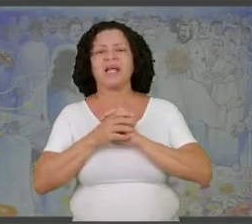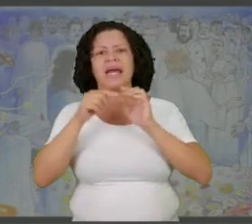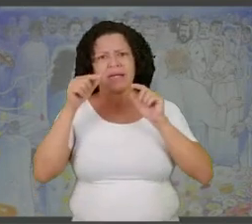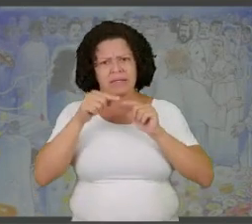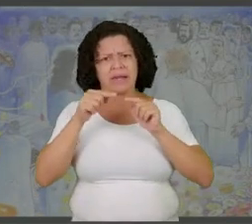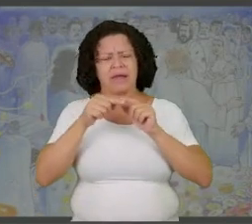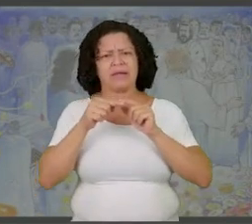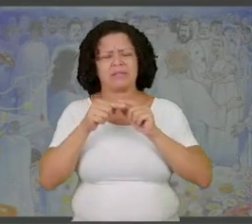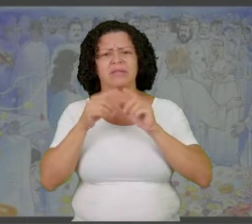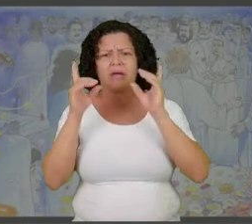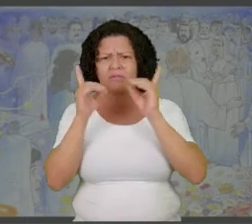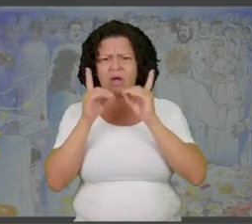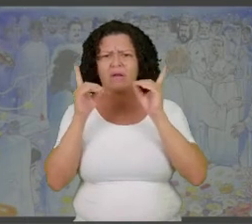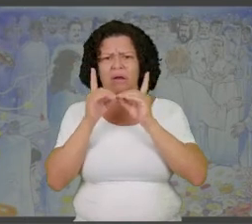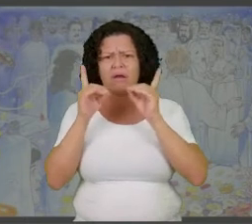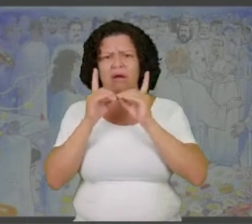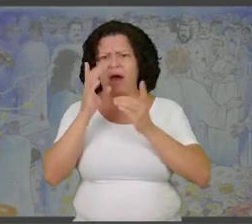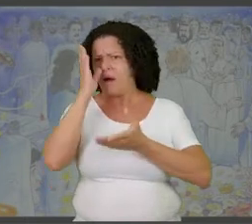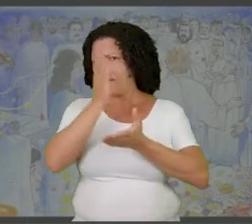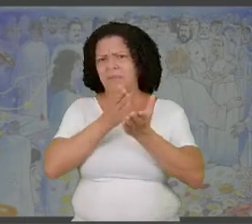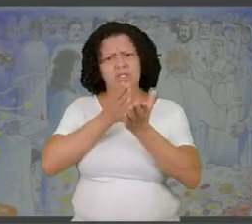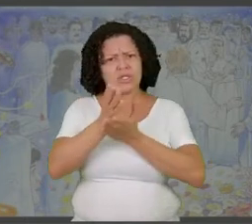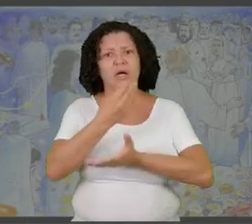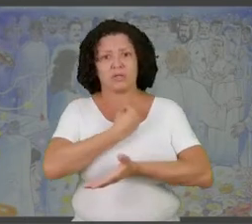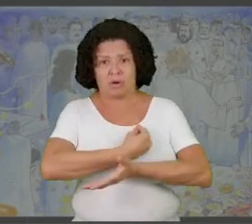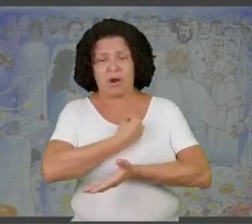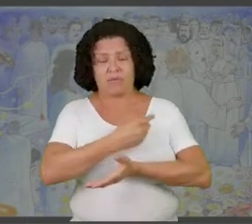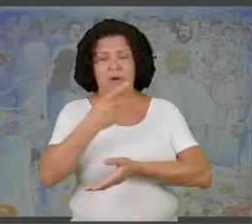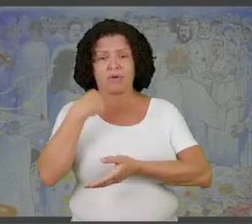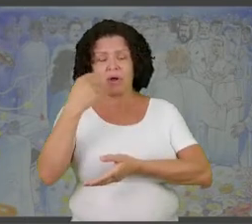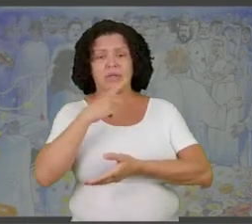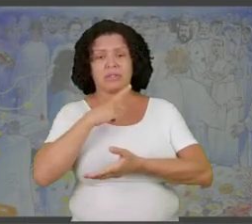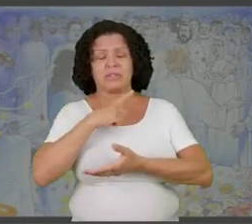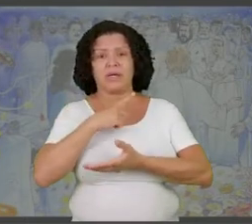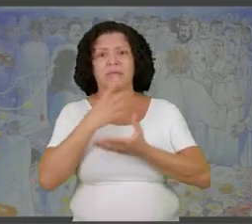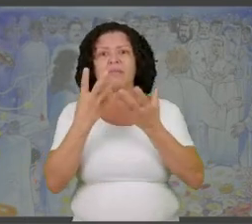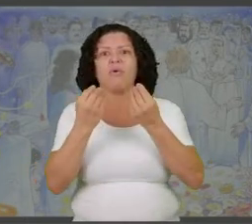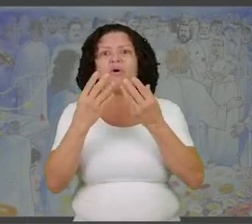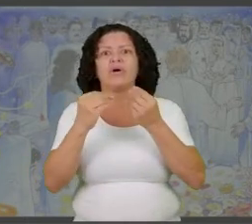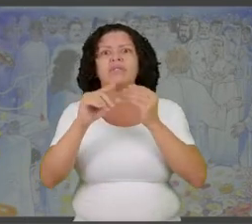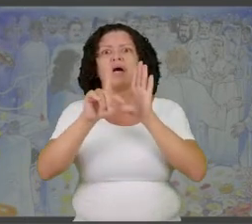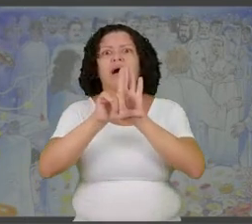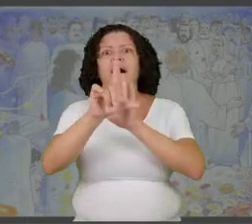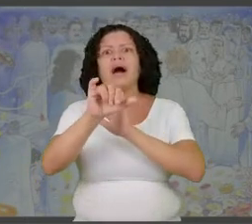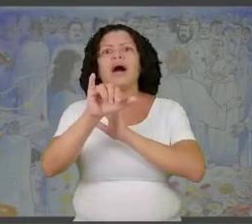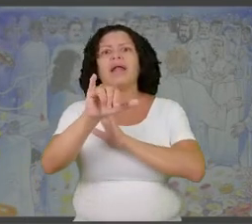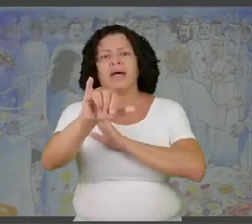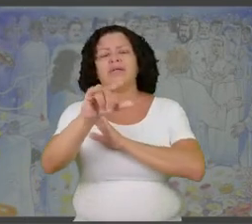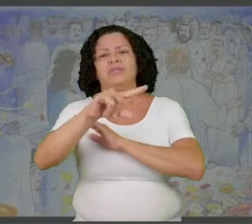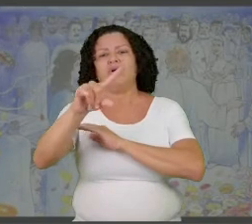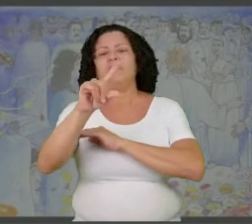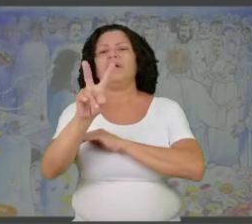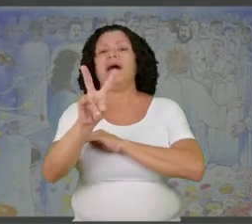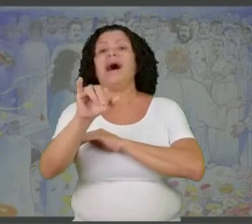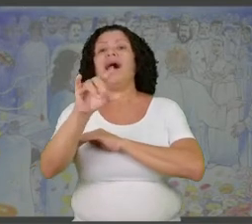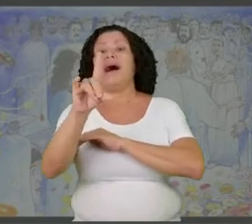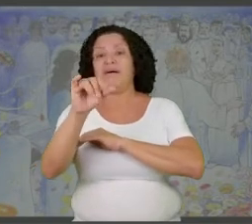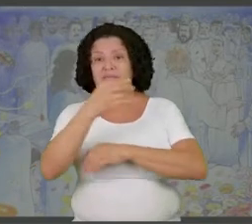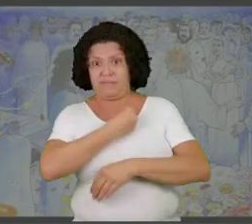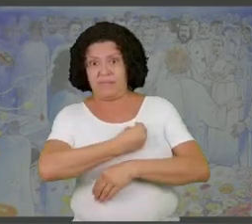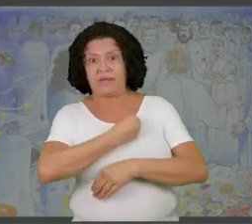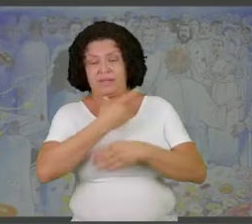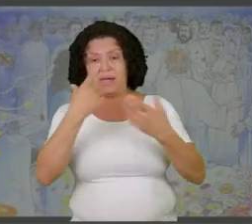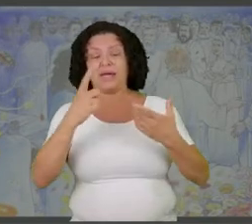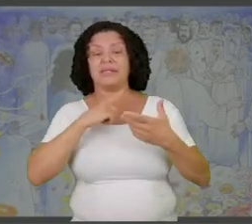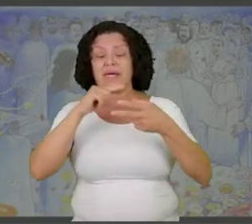Nessa dinâmica que é a nossa vida, nós temos várias leis atuando sobre a vida.